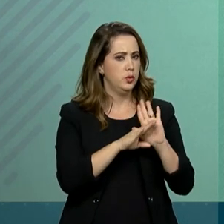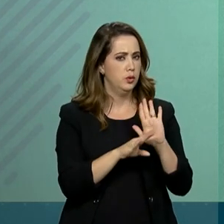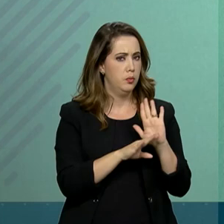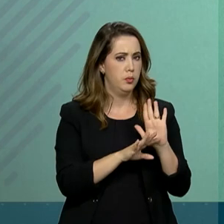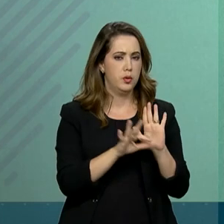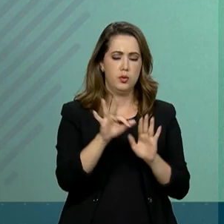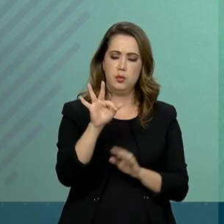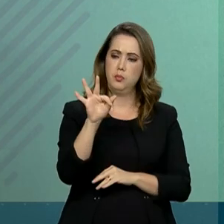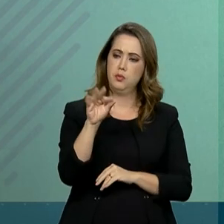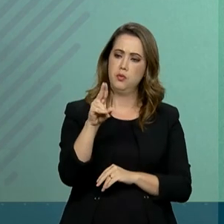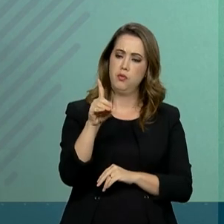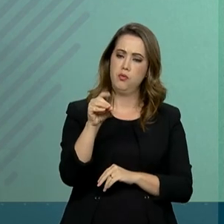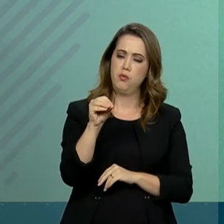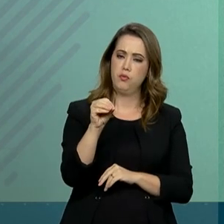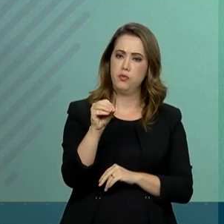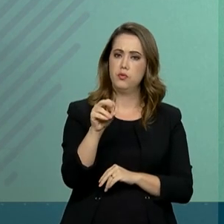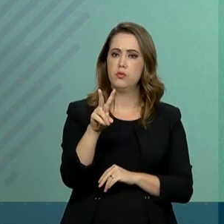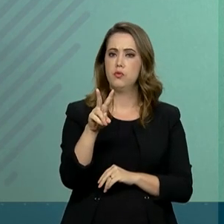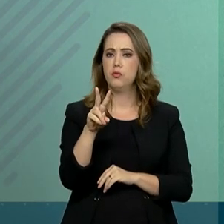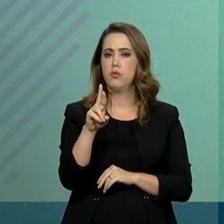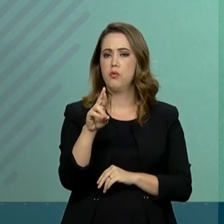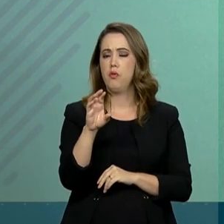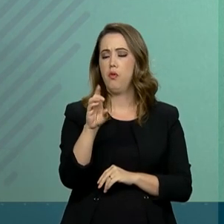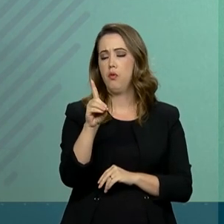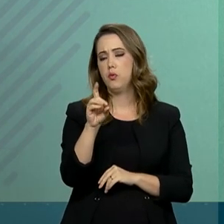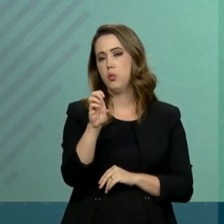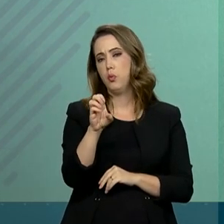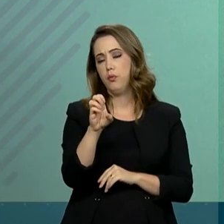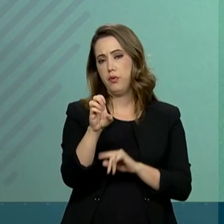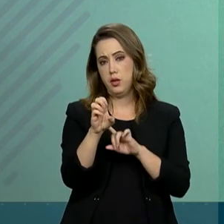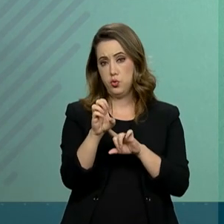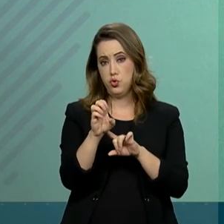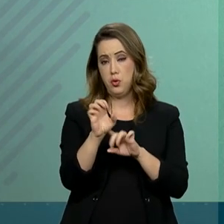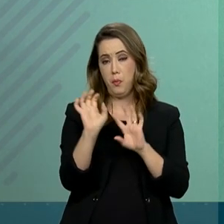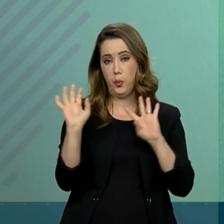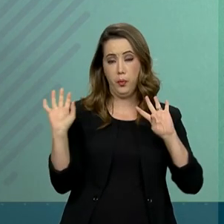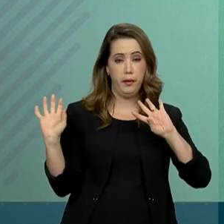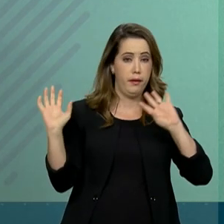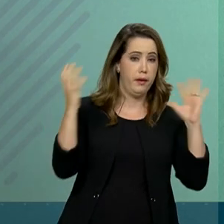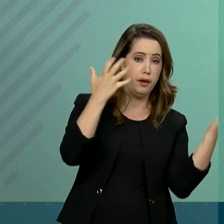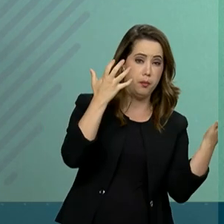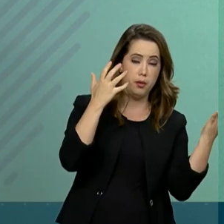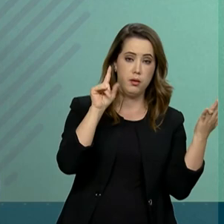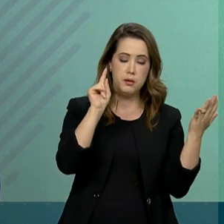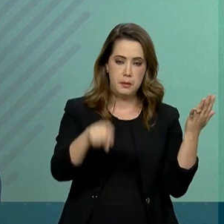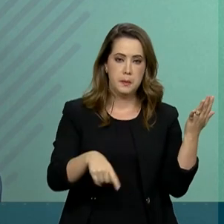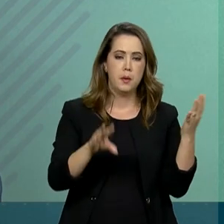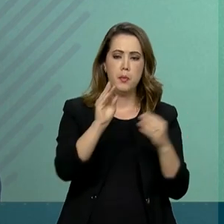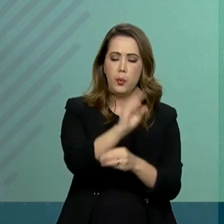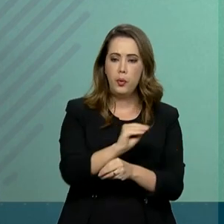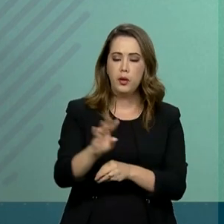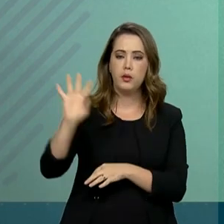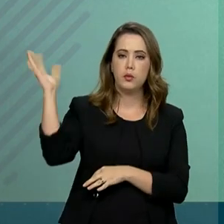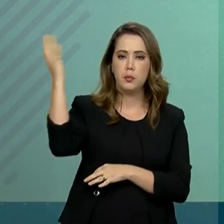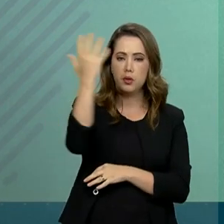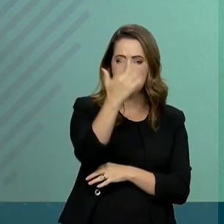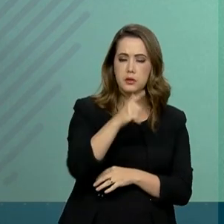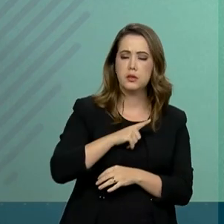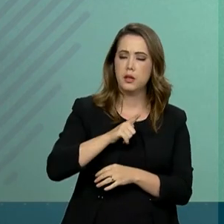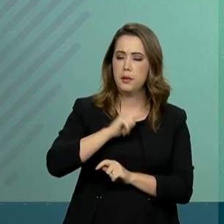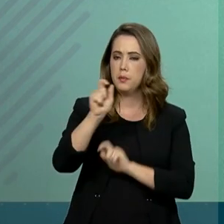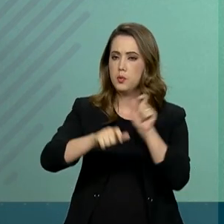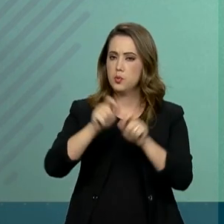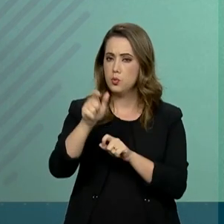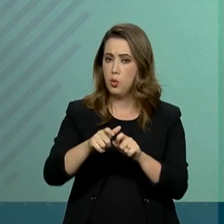para a conservação e recuperação da vegetação nativa serão beneficiados produtores